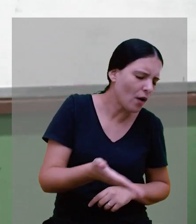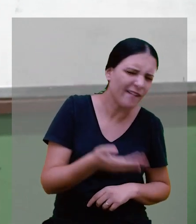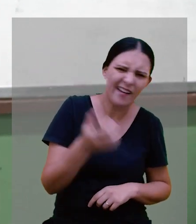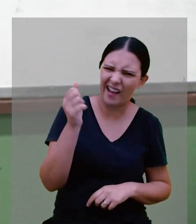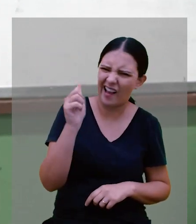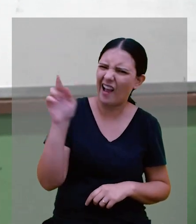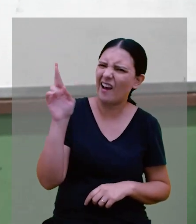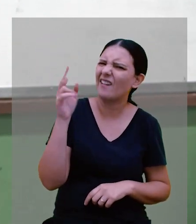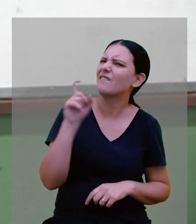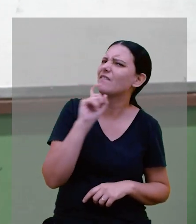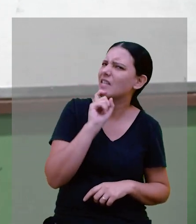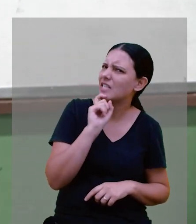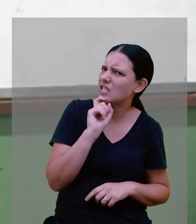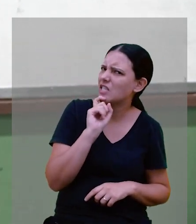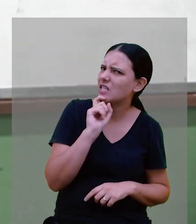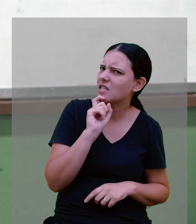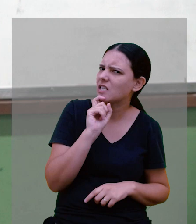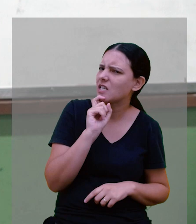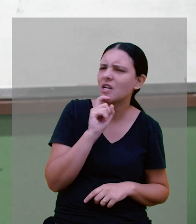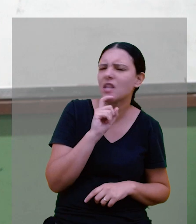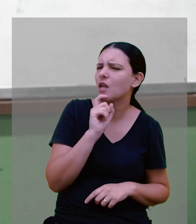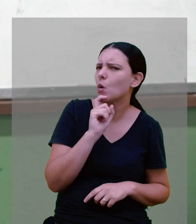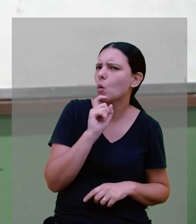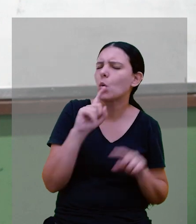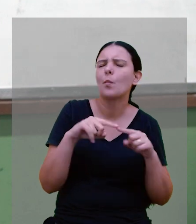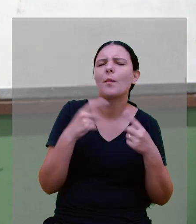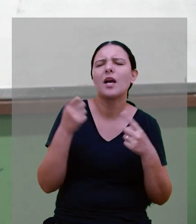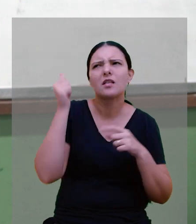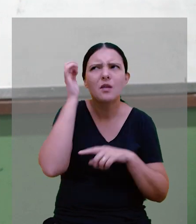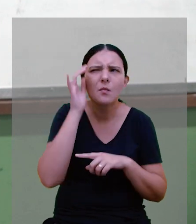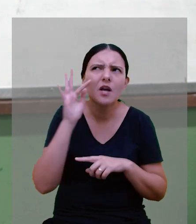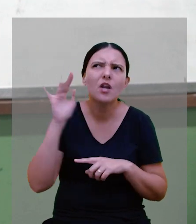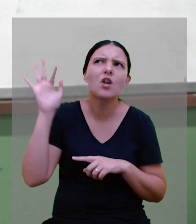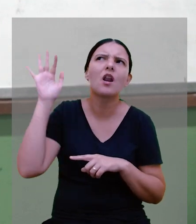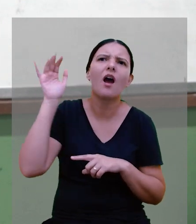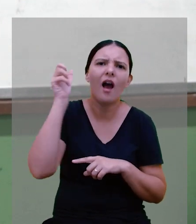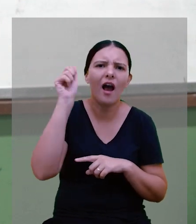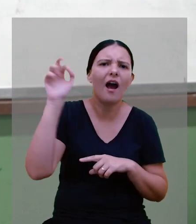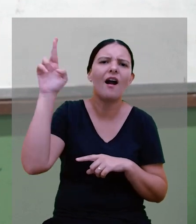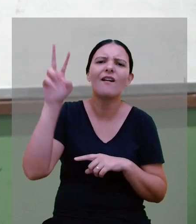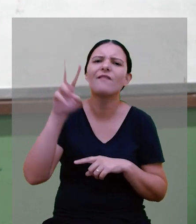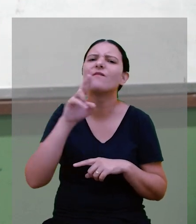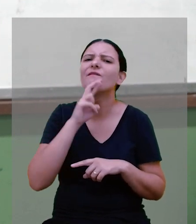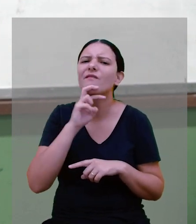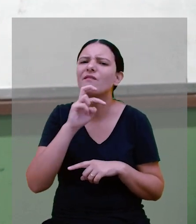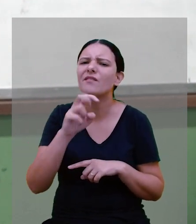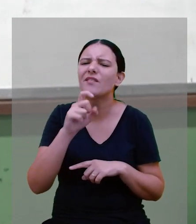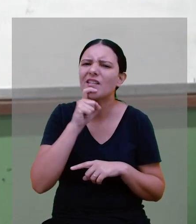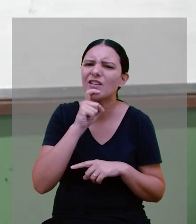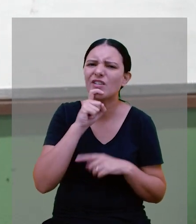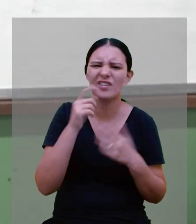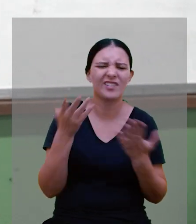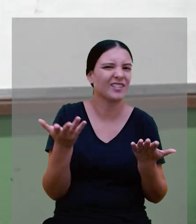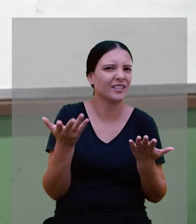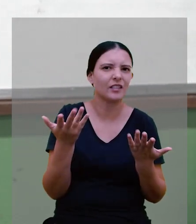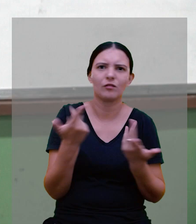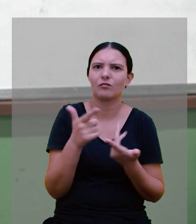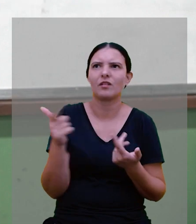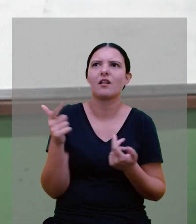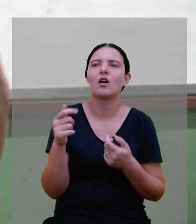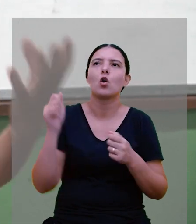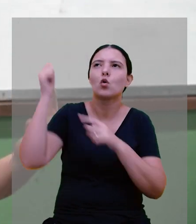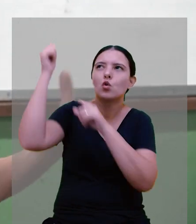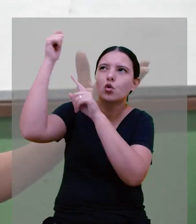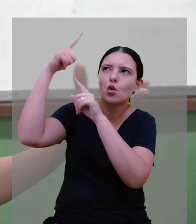verde. Mas o ar não é verde. Mas a gente consegue imaginar o que significa um ar verde. Né? Nenhum ar é verde. E quando fala o